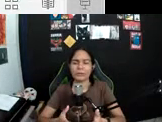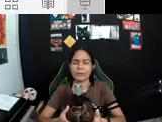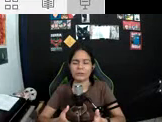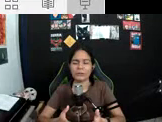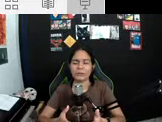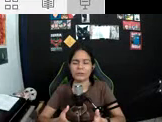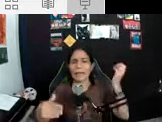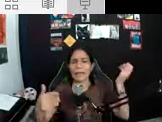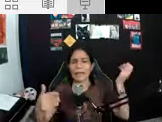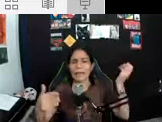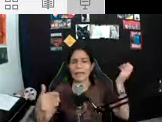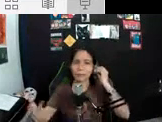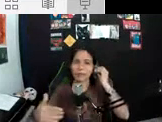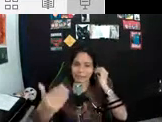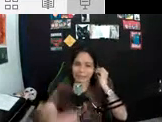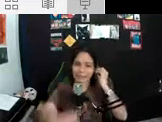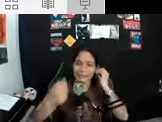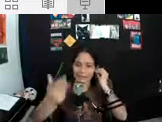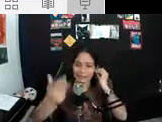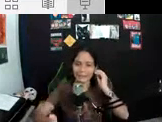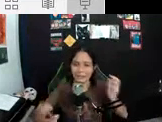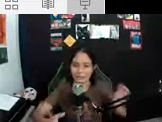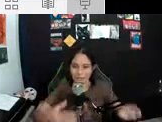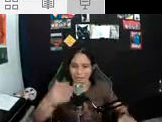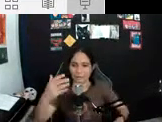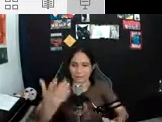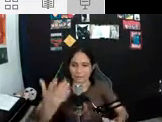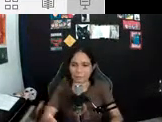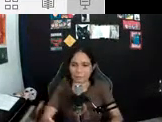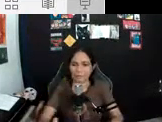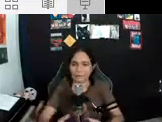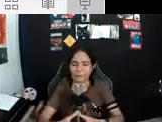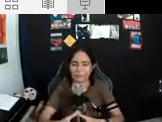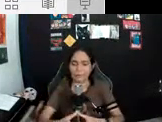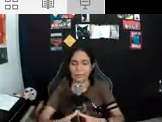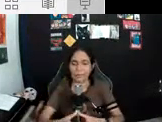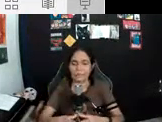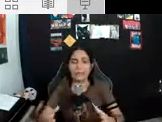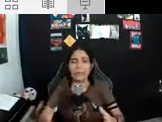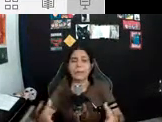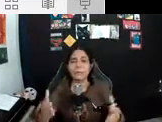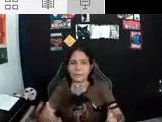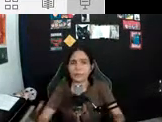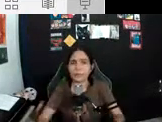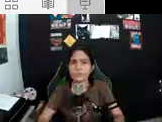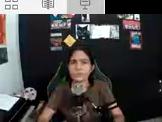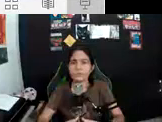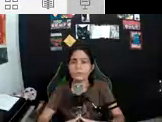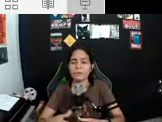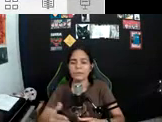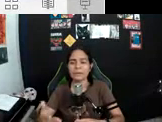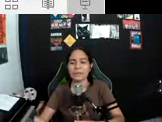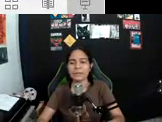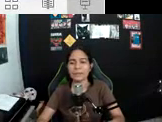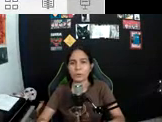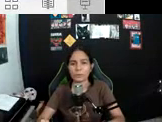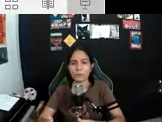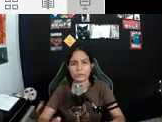anos. Aí a repórter, né, tentando reforçar a importância dos cuidados. Ela, mas você não acha que sua